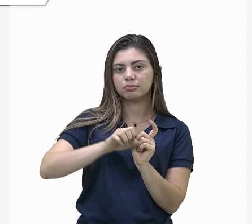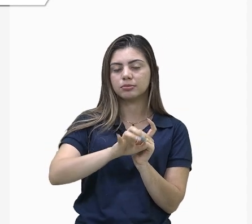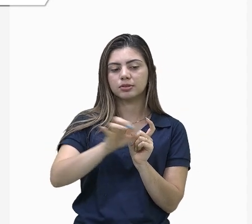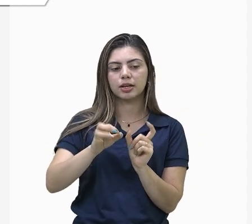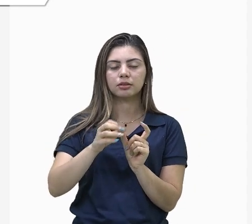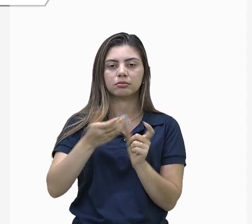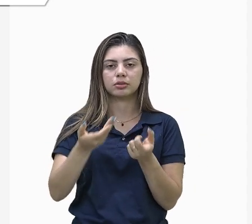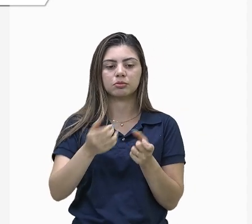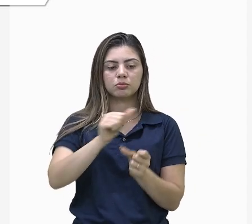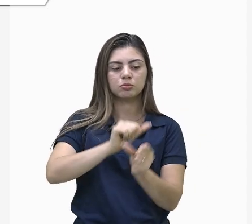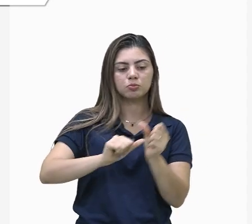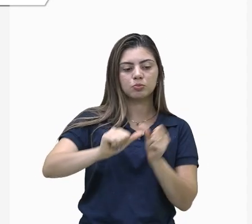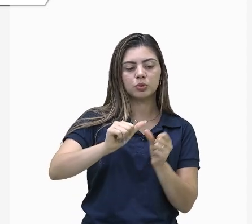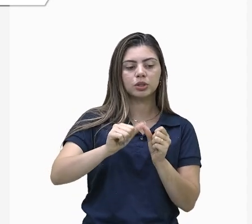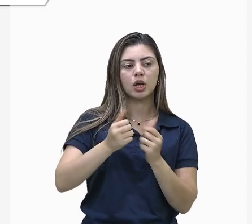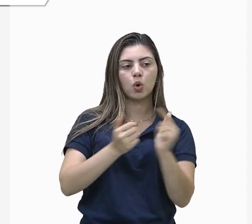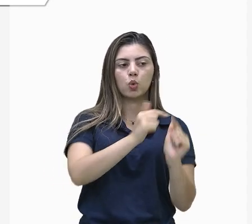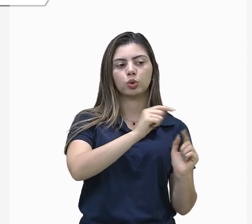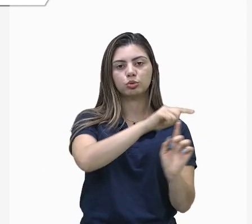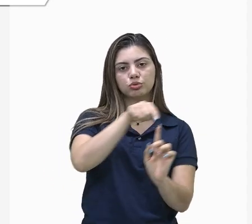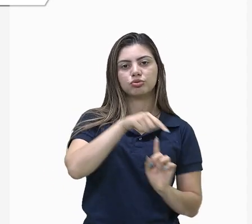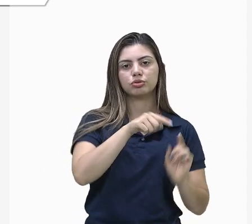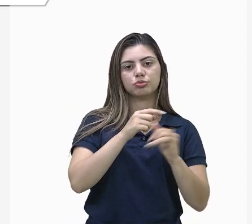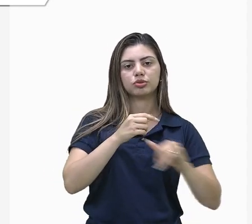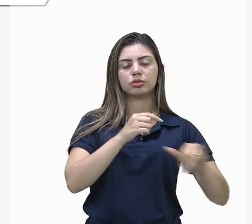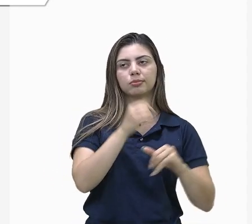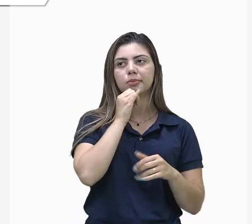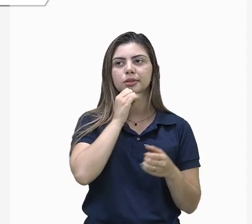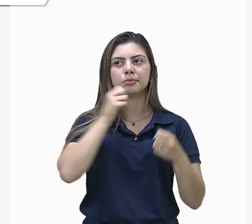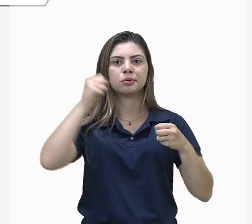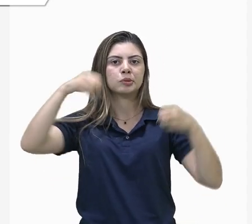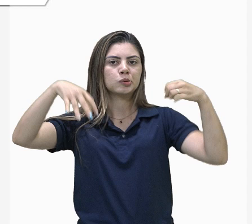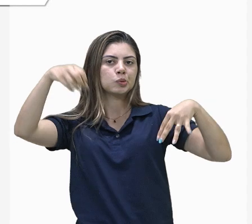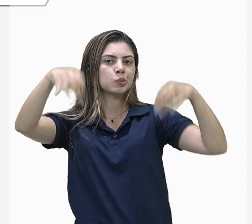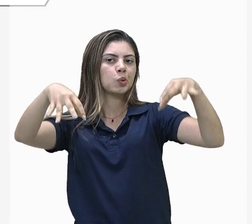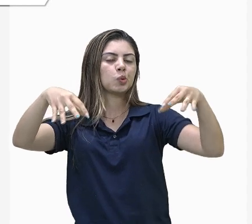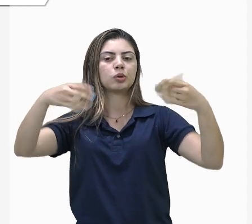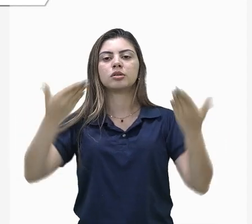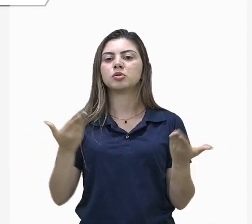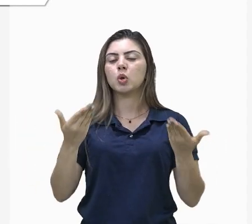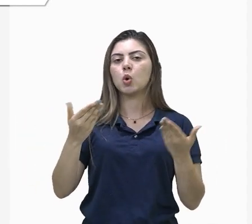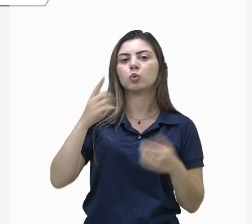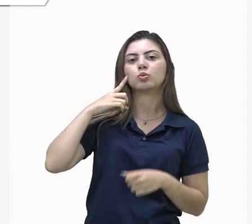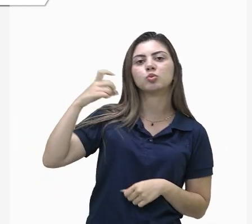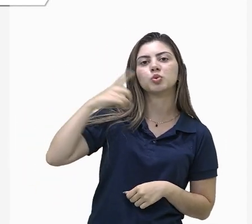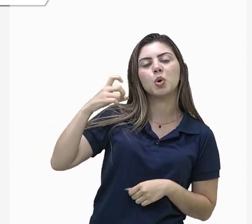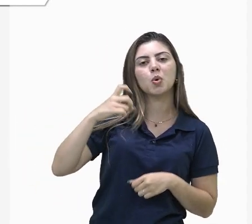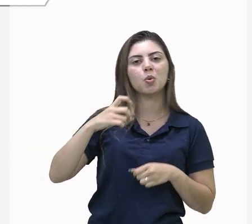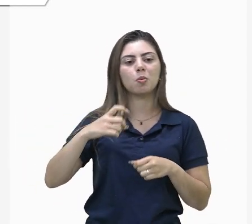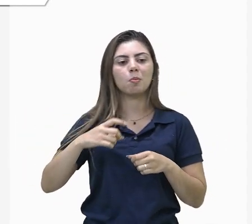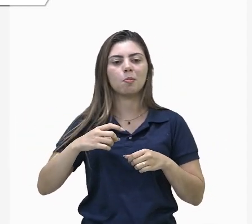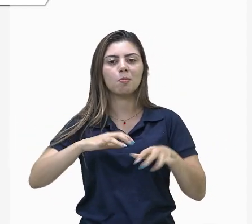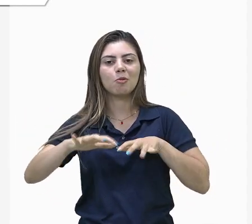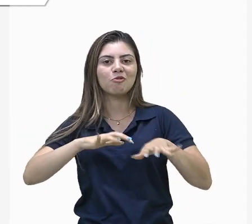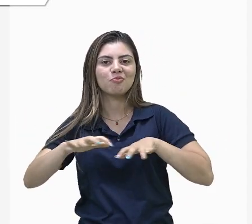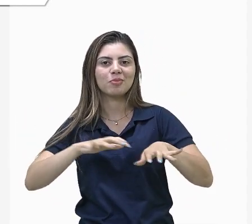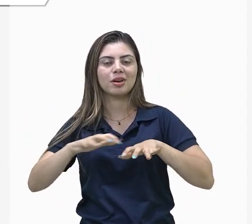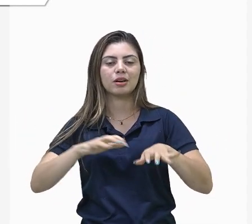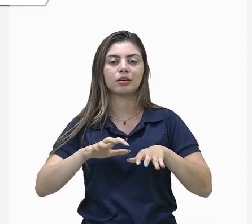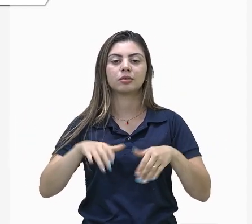realizar um trabalho útil, como emitir luz, som ou movimento. Em outras palavras,